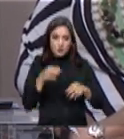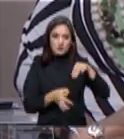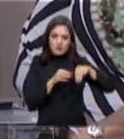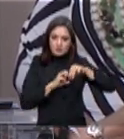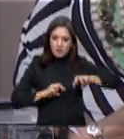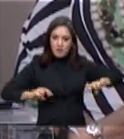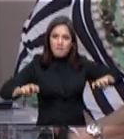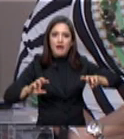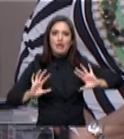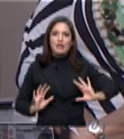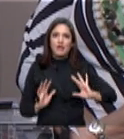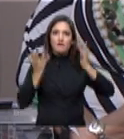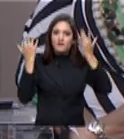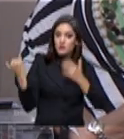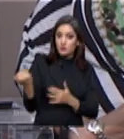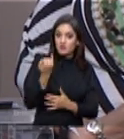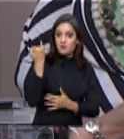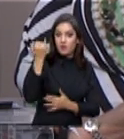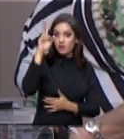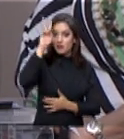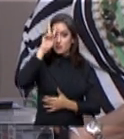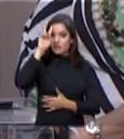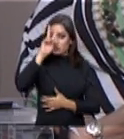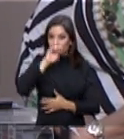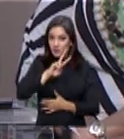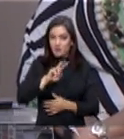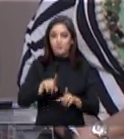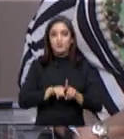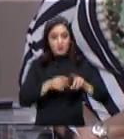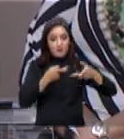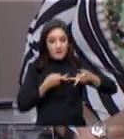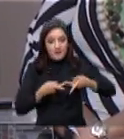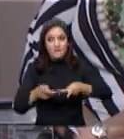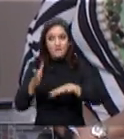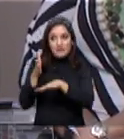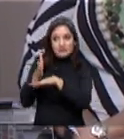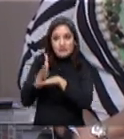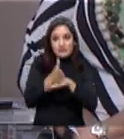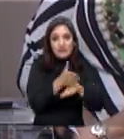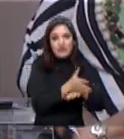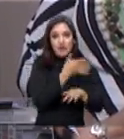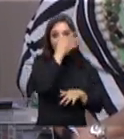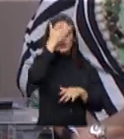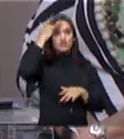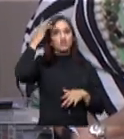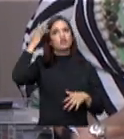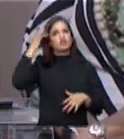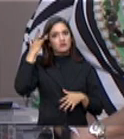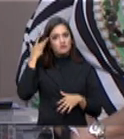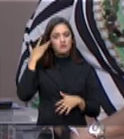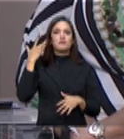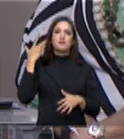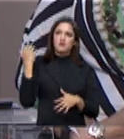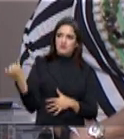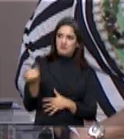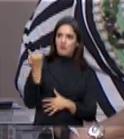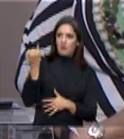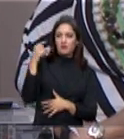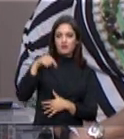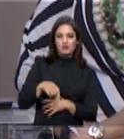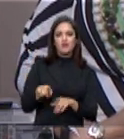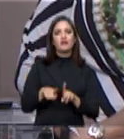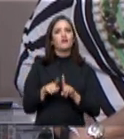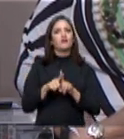eventos relevantes da história nacional, visitas institucionais de figuras ilustres ao Tribunal e até